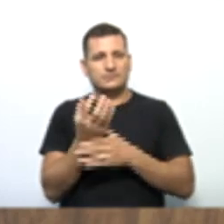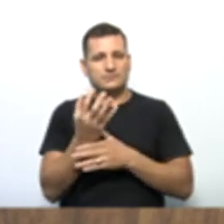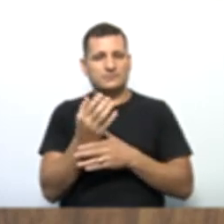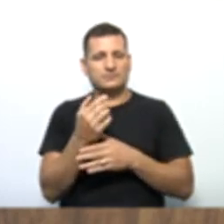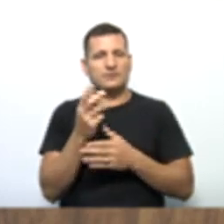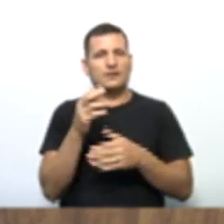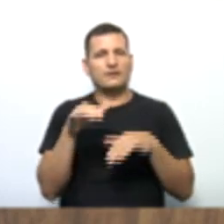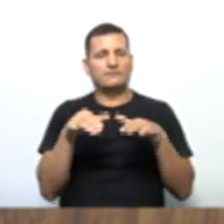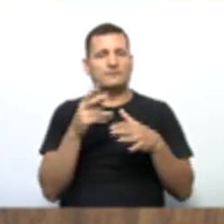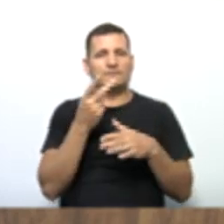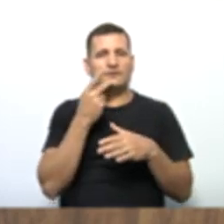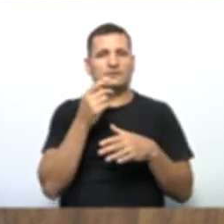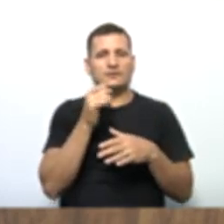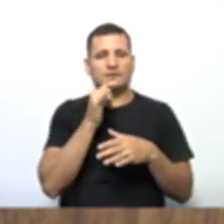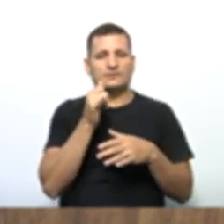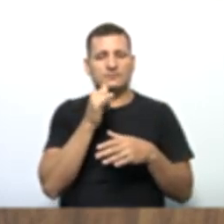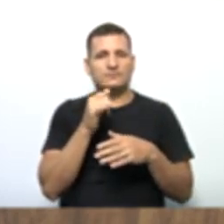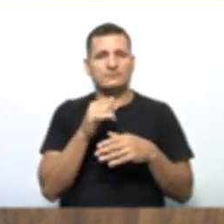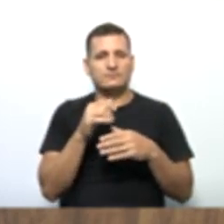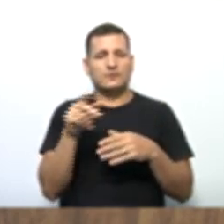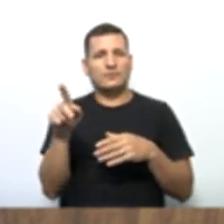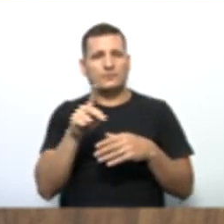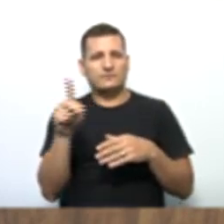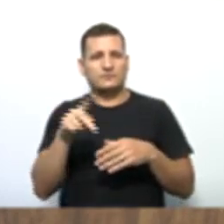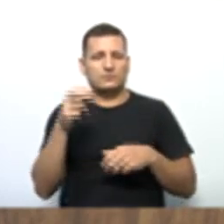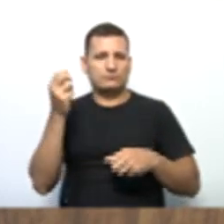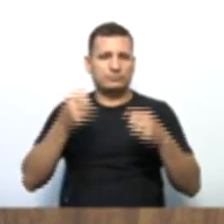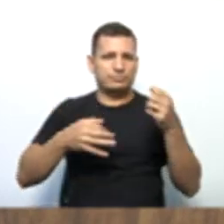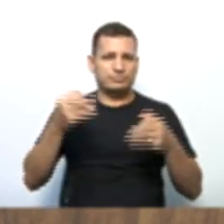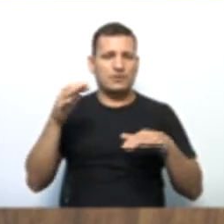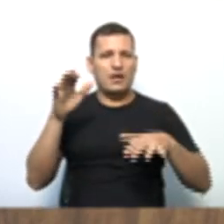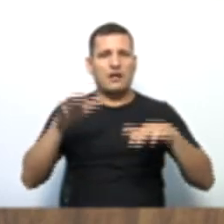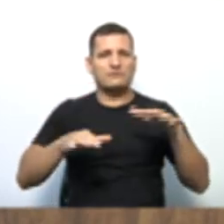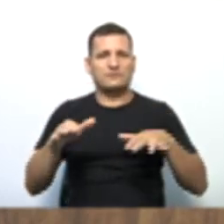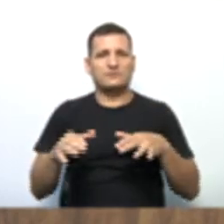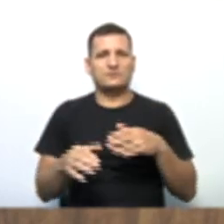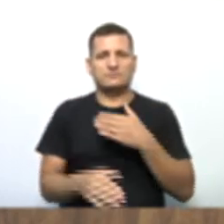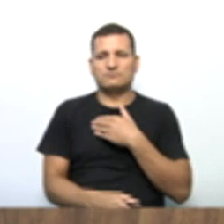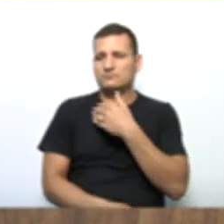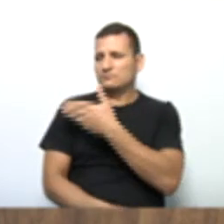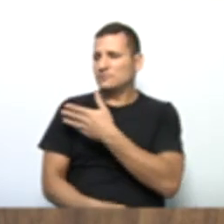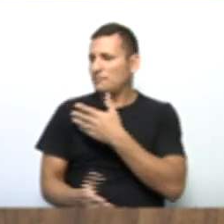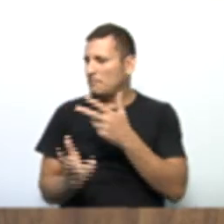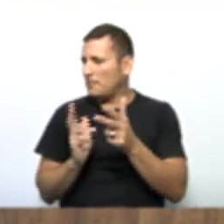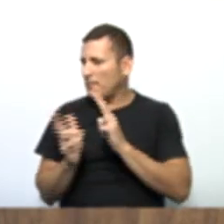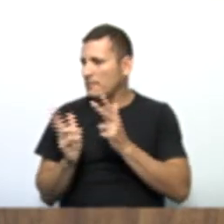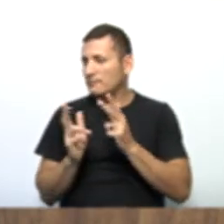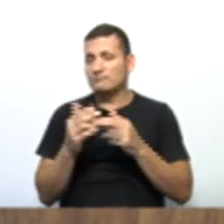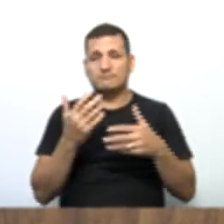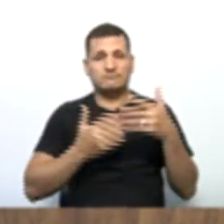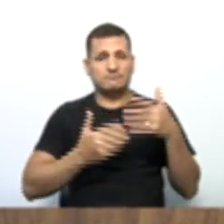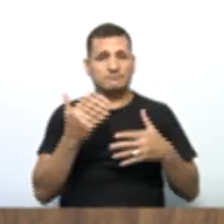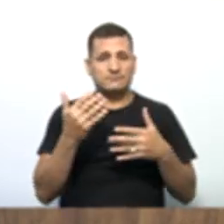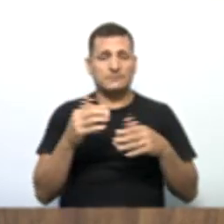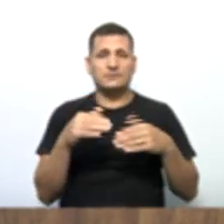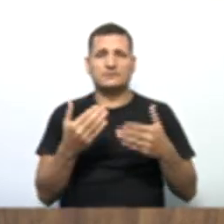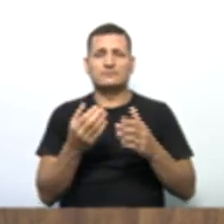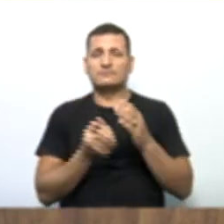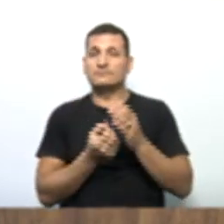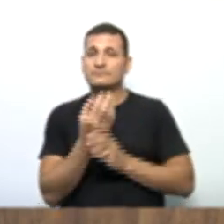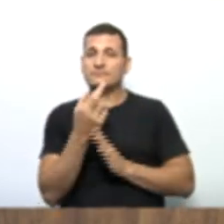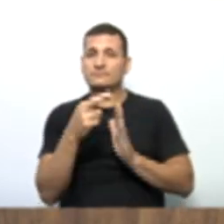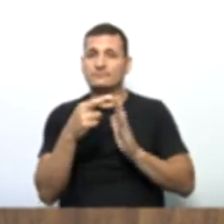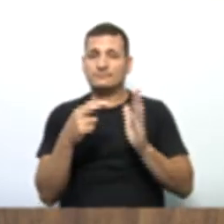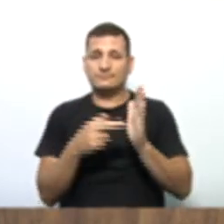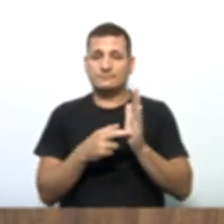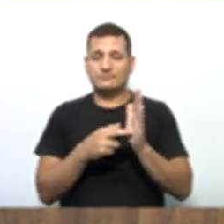vezes conversar com o colega na hora que o professor está explicando pode atrapalhar um pouco, né? Por que será que não criar uma regra,